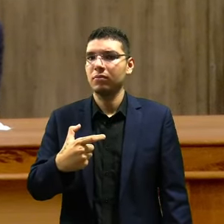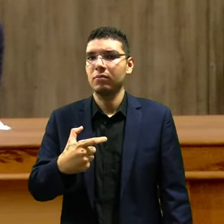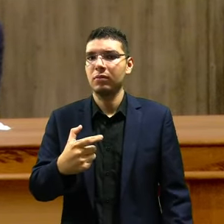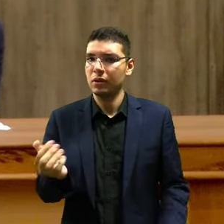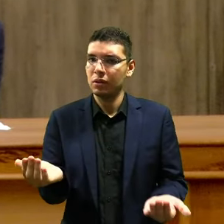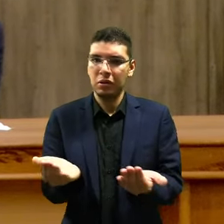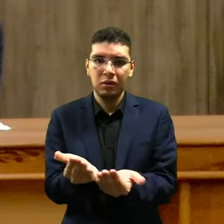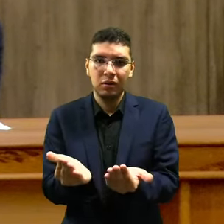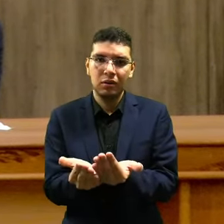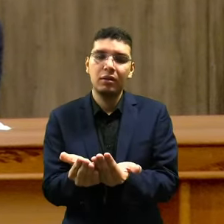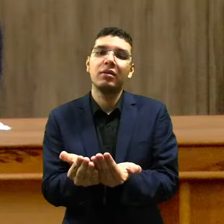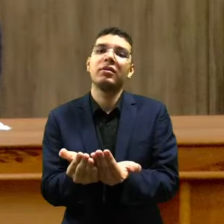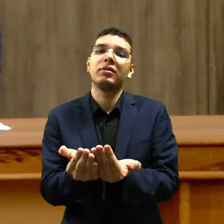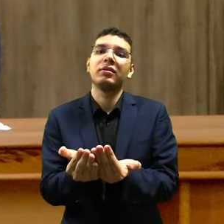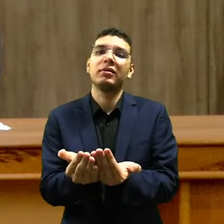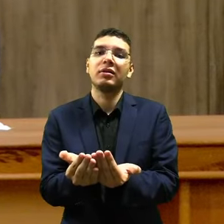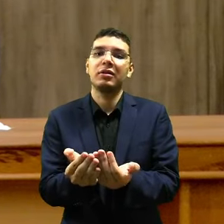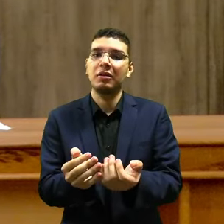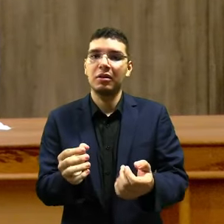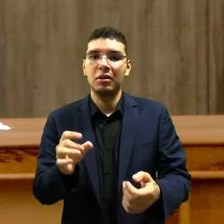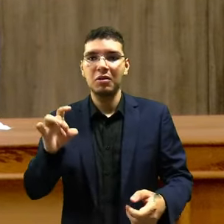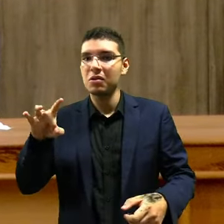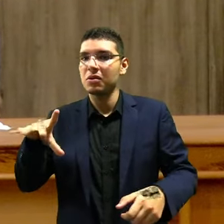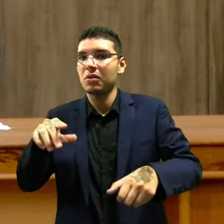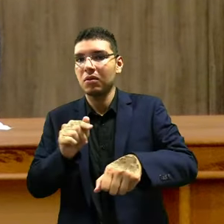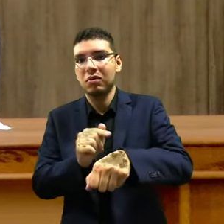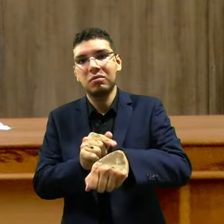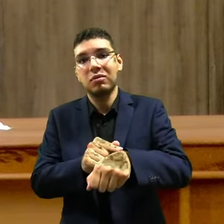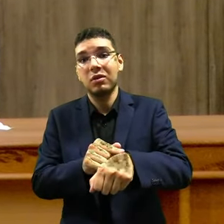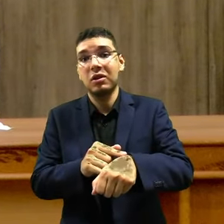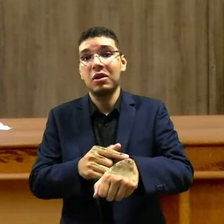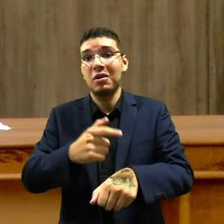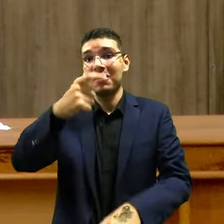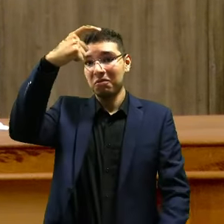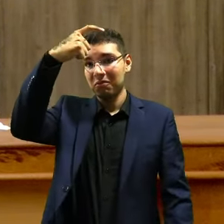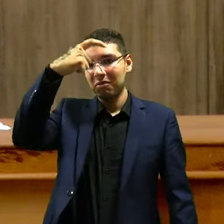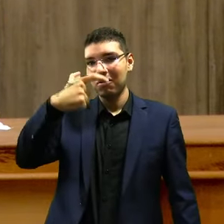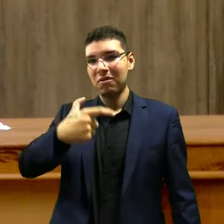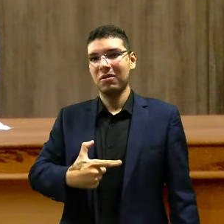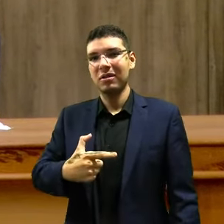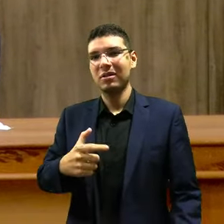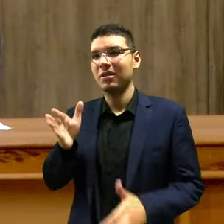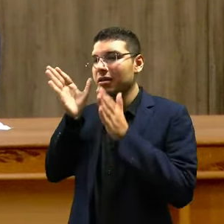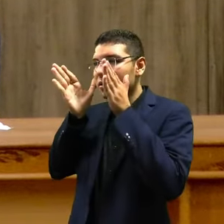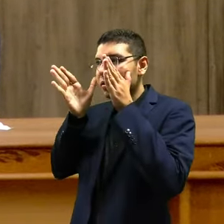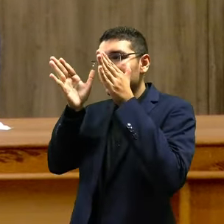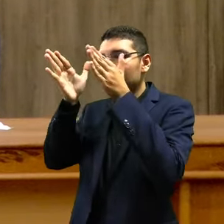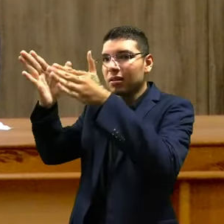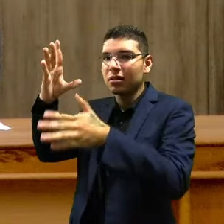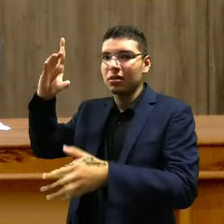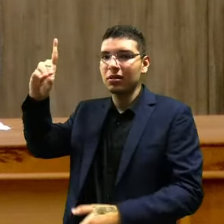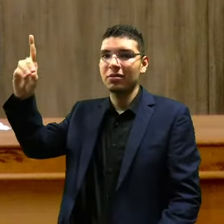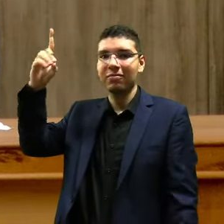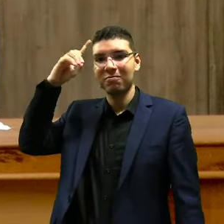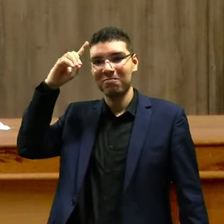crente de estação eu sou crente em Jesus Cristo todo dia toda